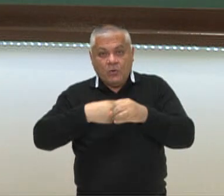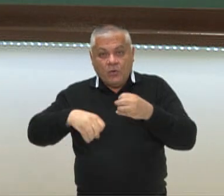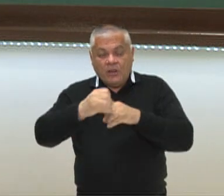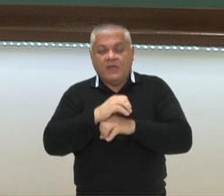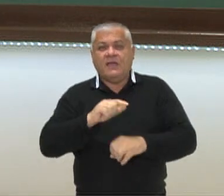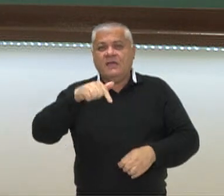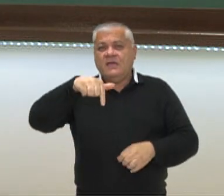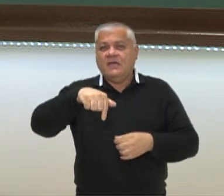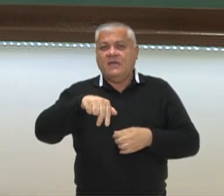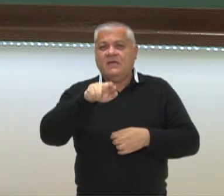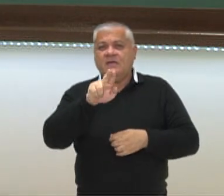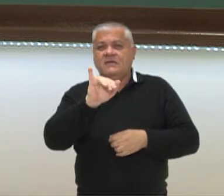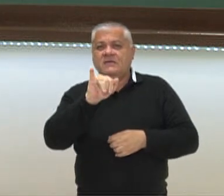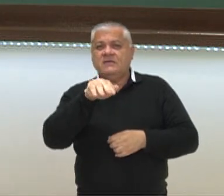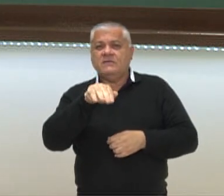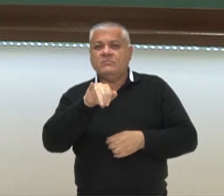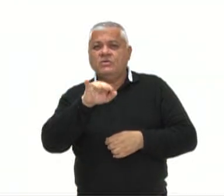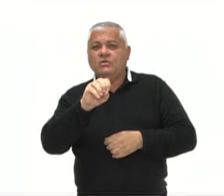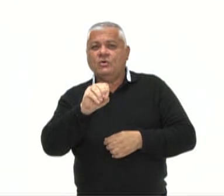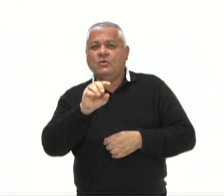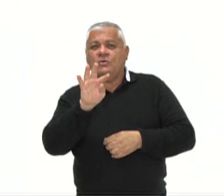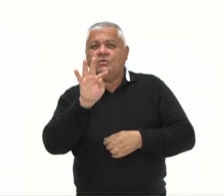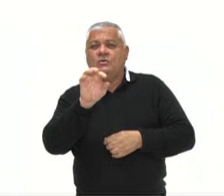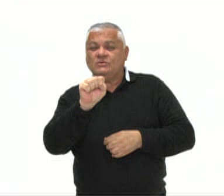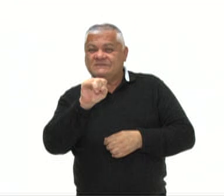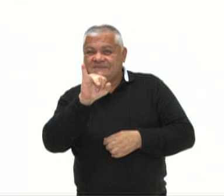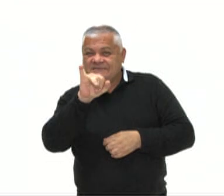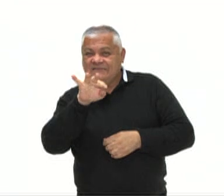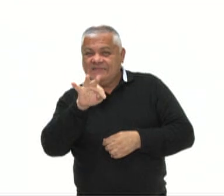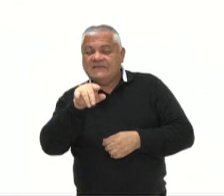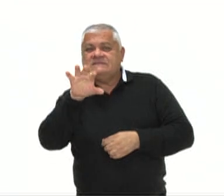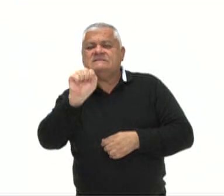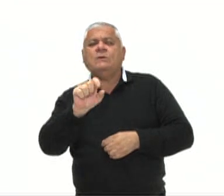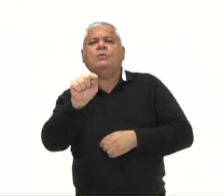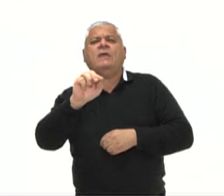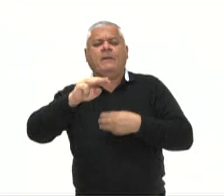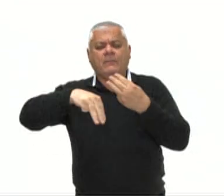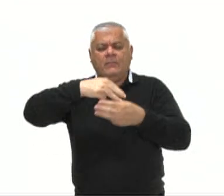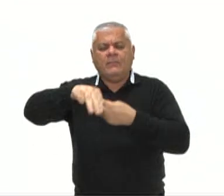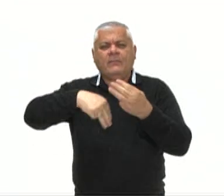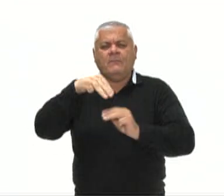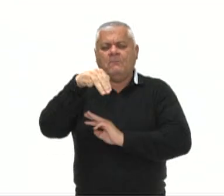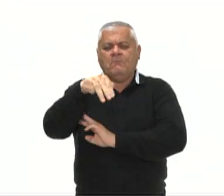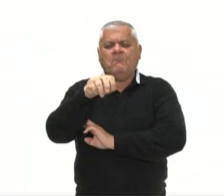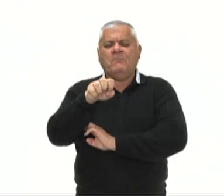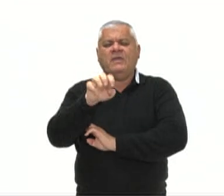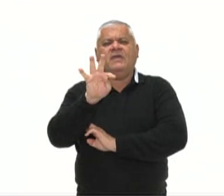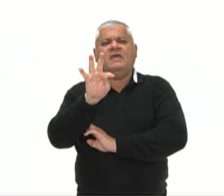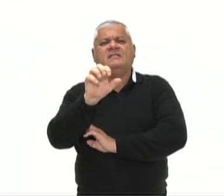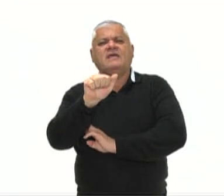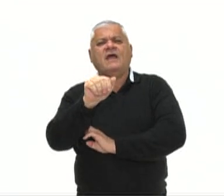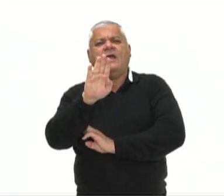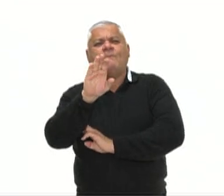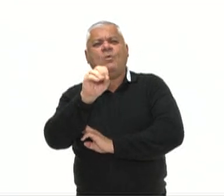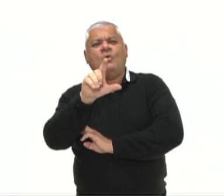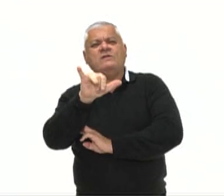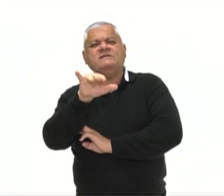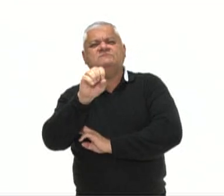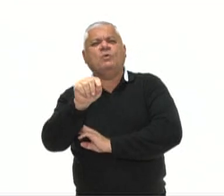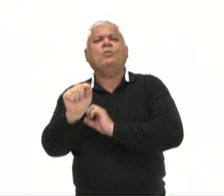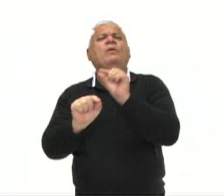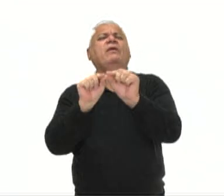quimiossíntese. Mas o que é o metabolismo de um modo geral? Para a gente entender o metabolismo energético, vamos entender o que é o